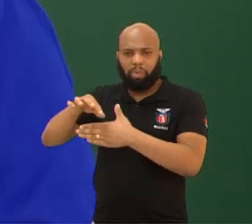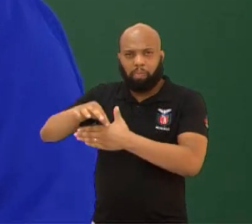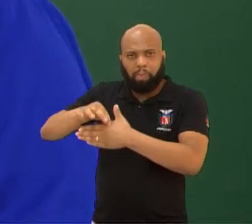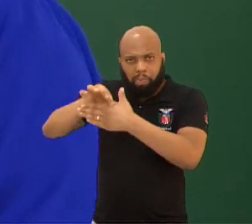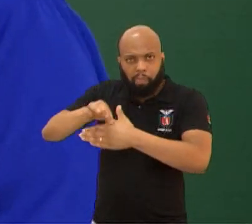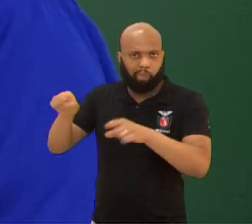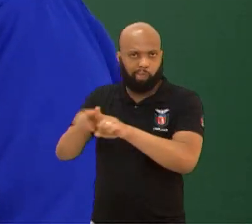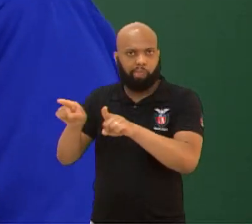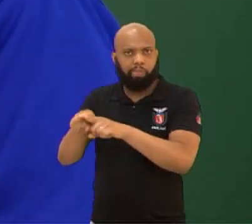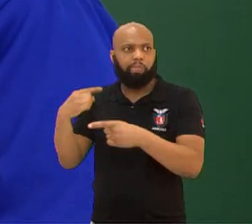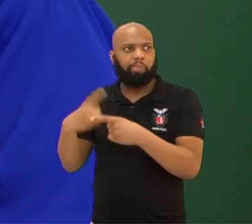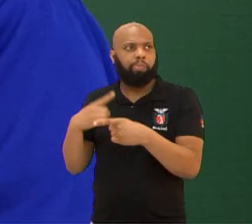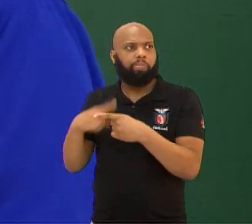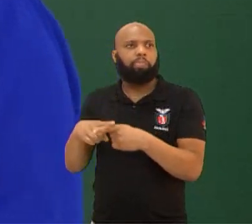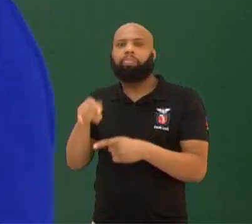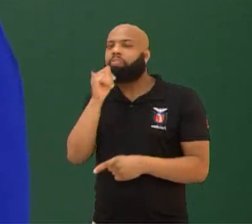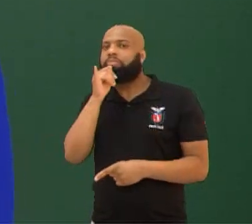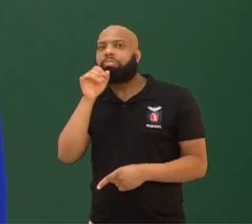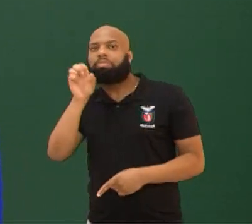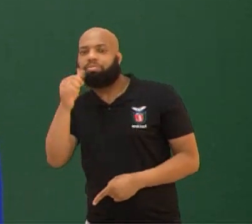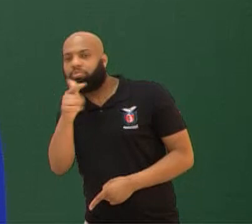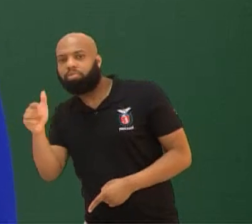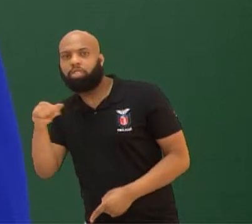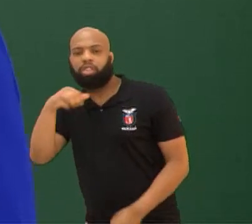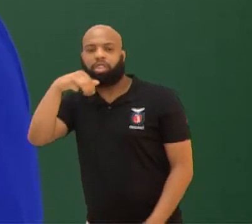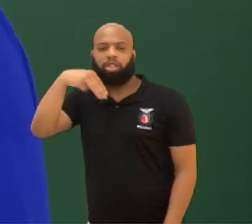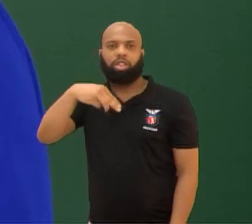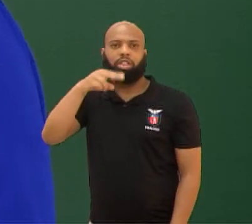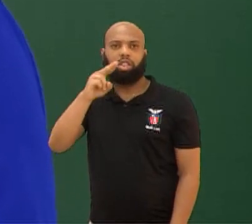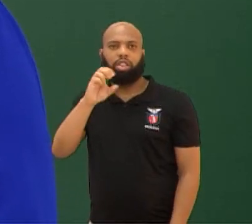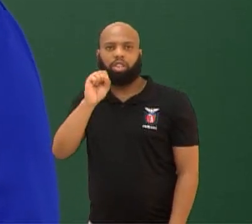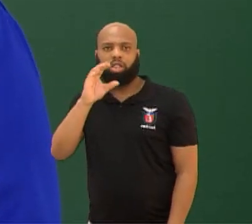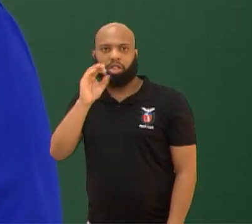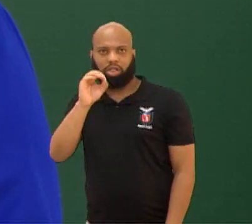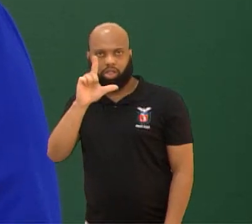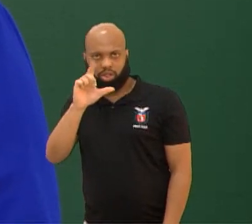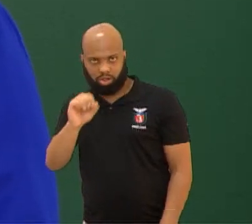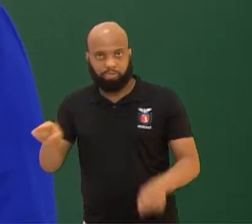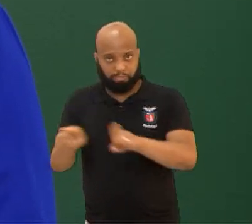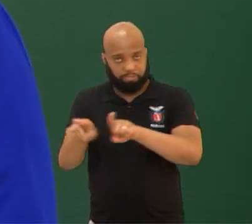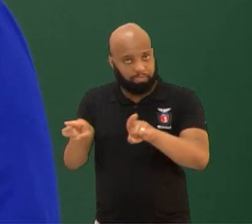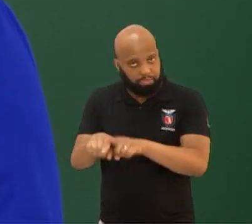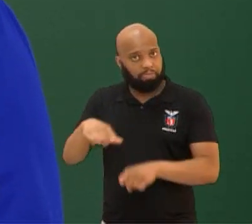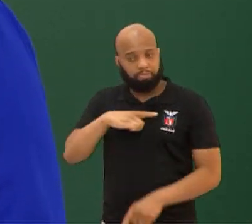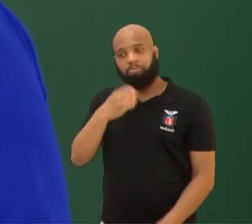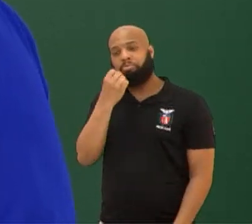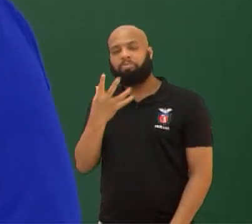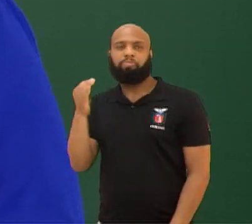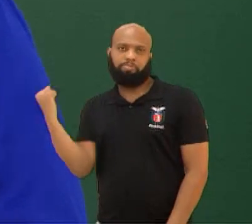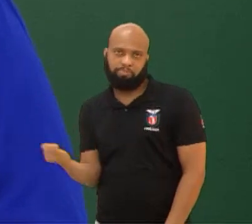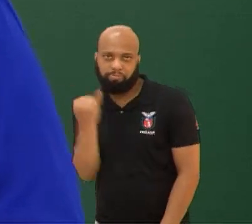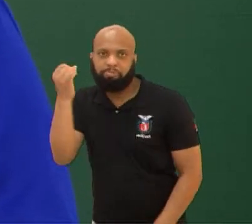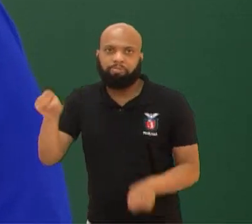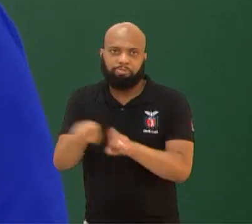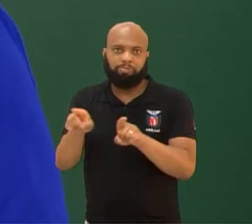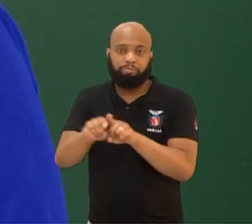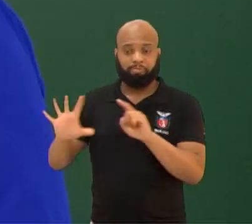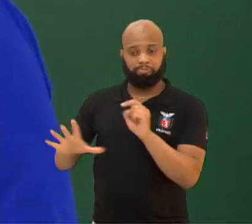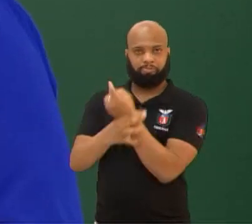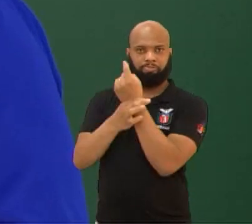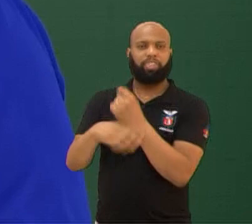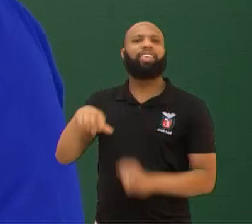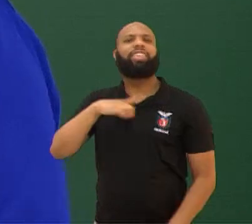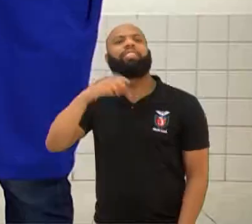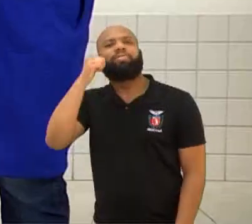nosso olho ficaria praticamente solto, né? Inclusive, até vou mandar um abraço aqui, que foi a Isabela do Colégio Iedo Nespolo,